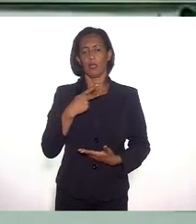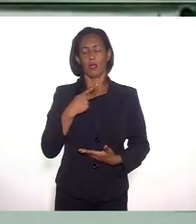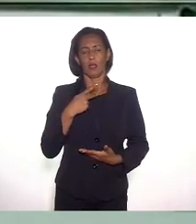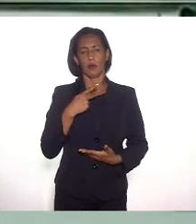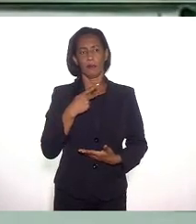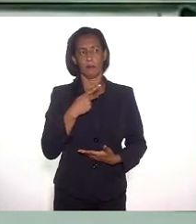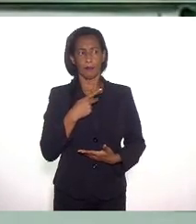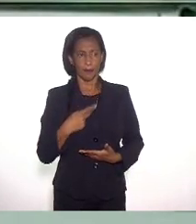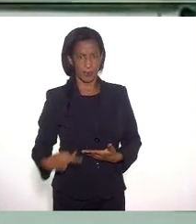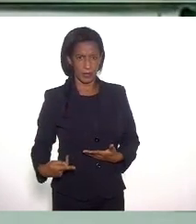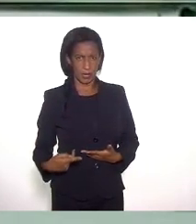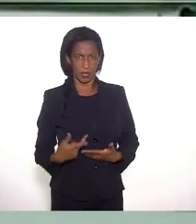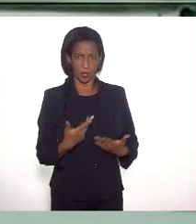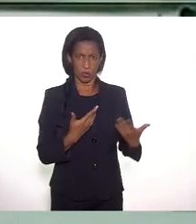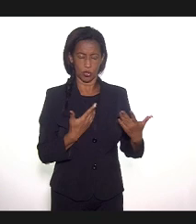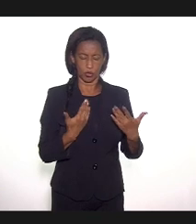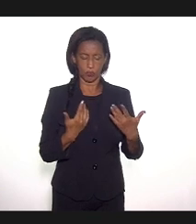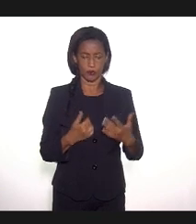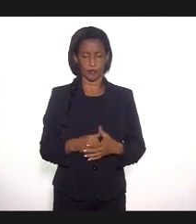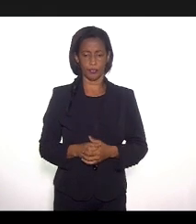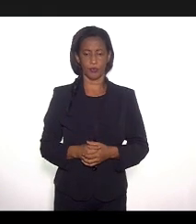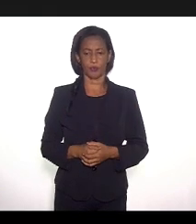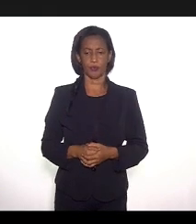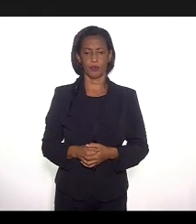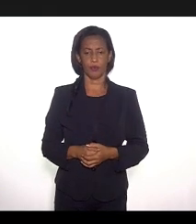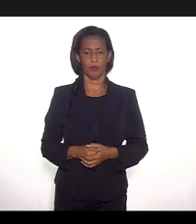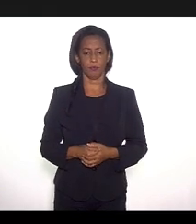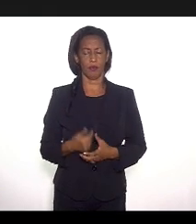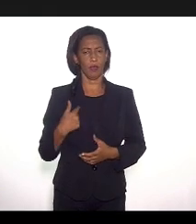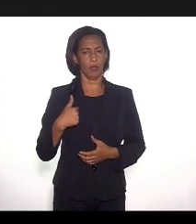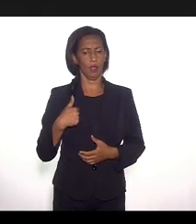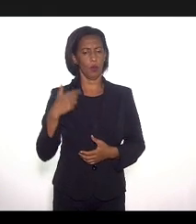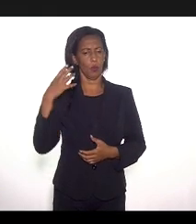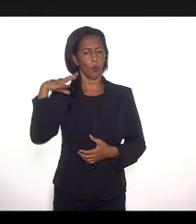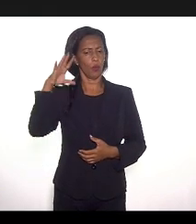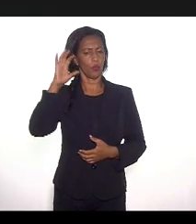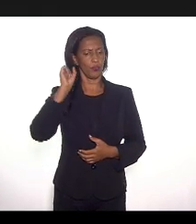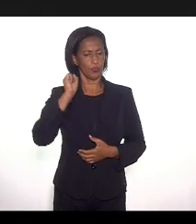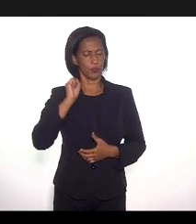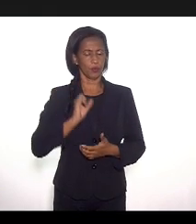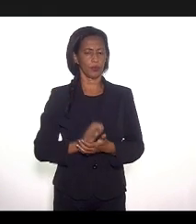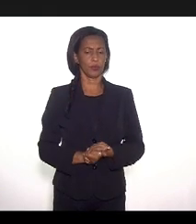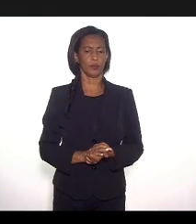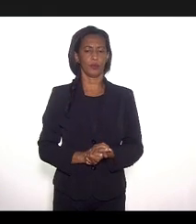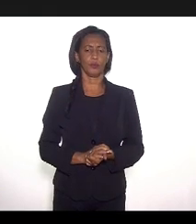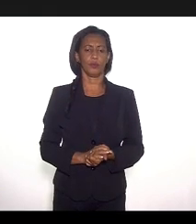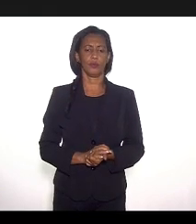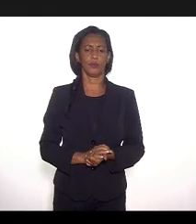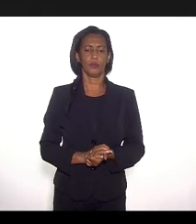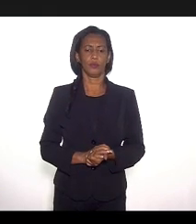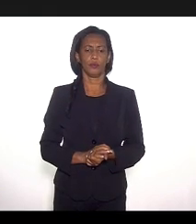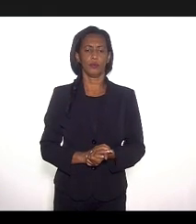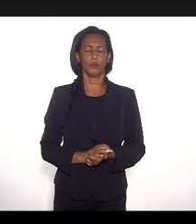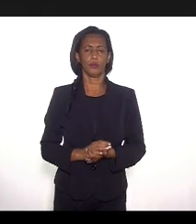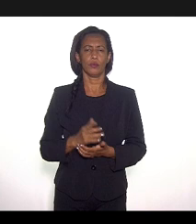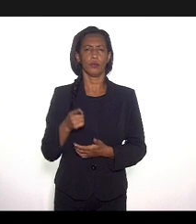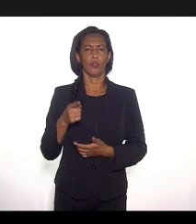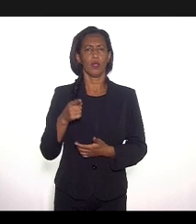Márcio Pacheco, eu ouvi a exposição de